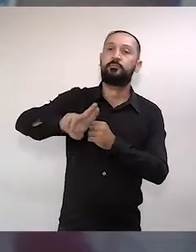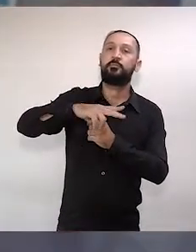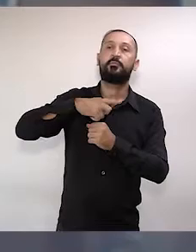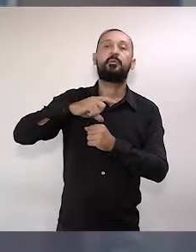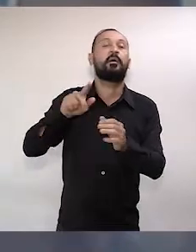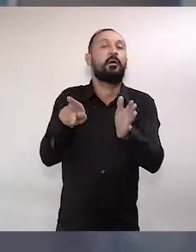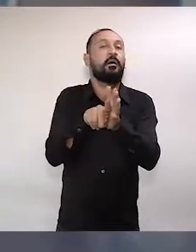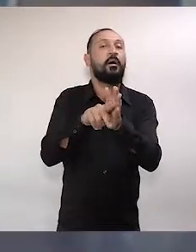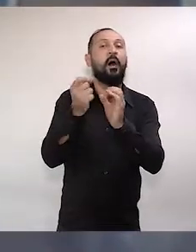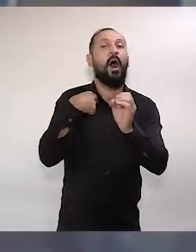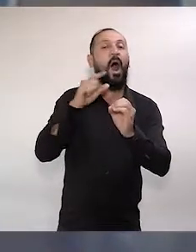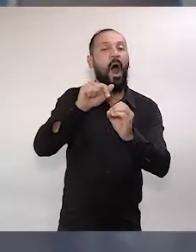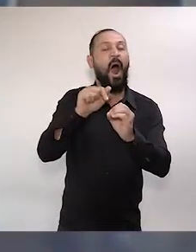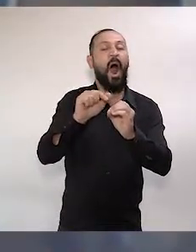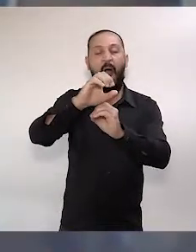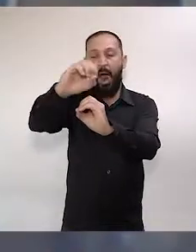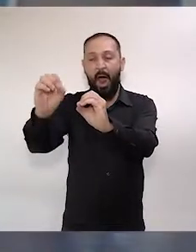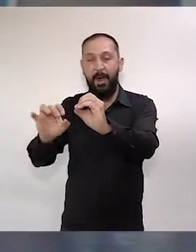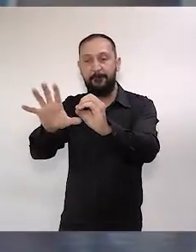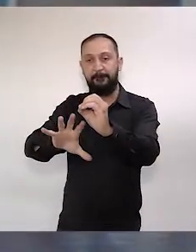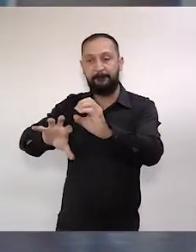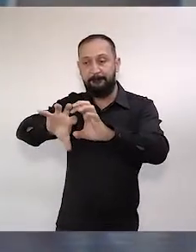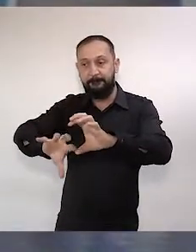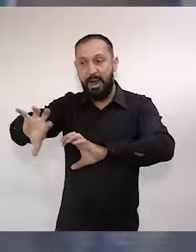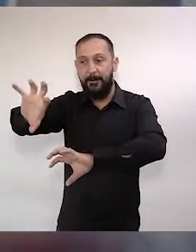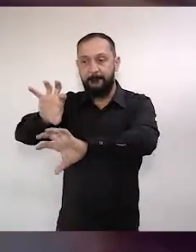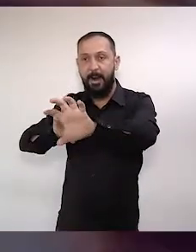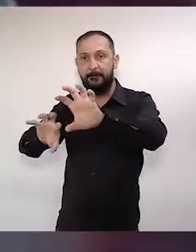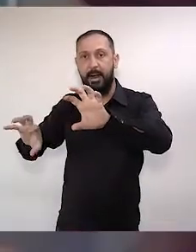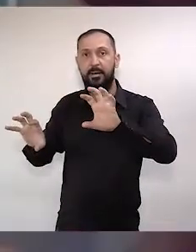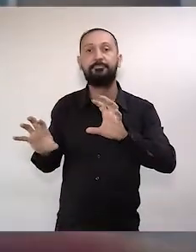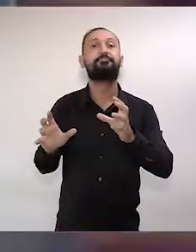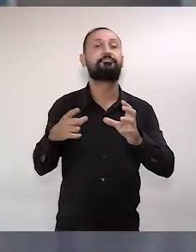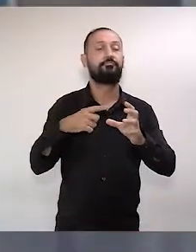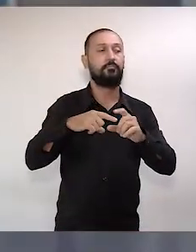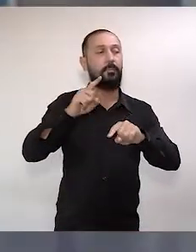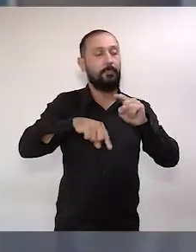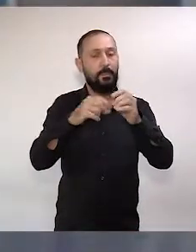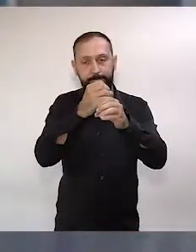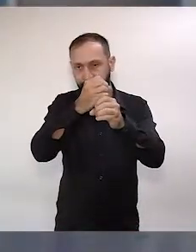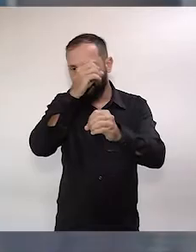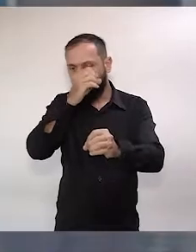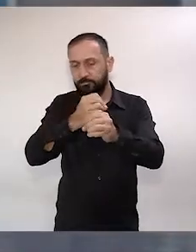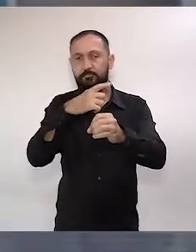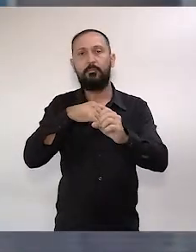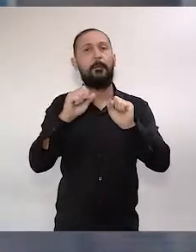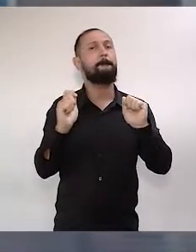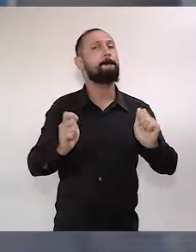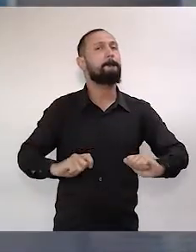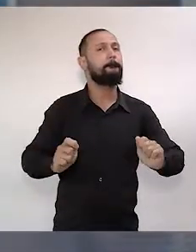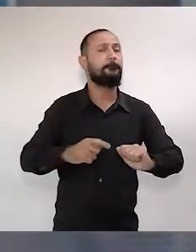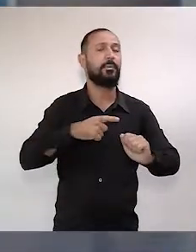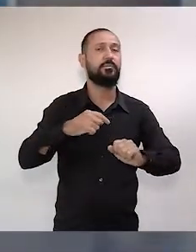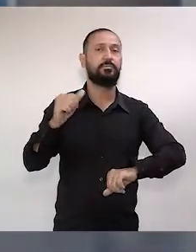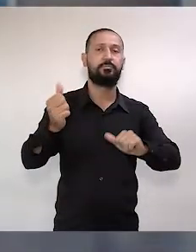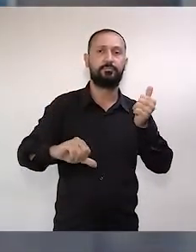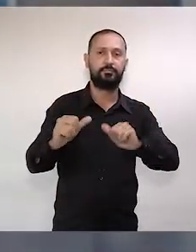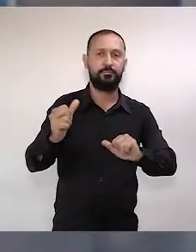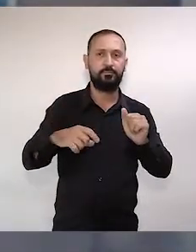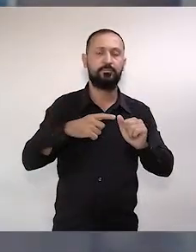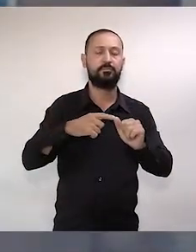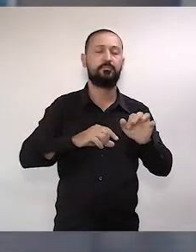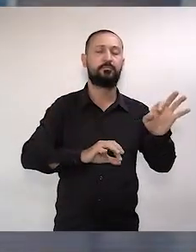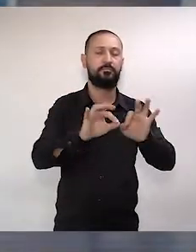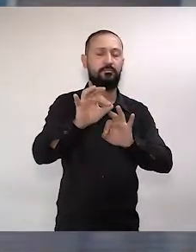meio com solvente orgânico. Então, certo. Você consegue separar equipamentos laboratoriais, que podem